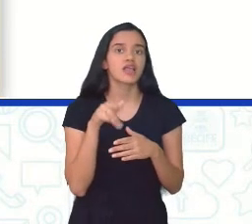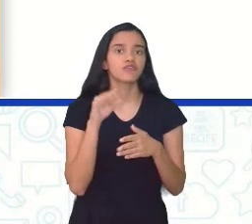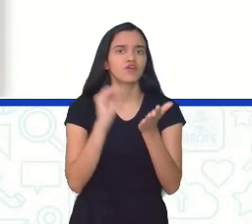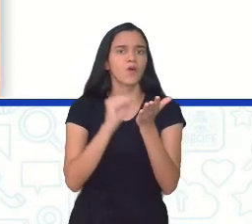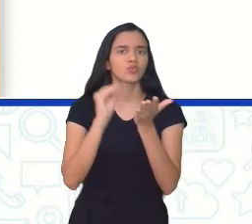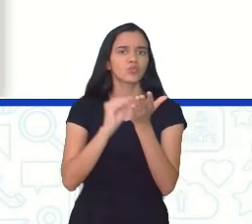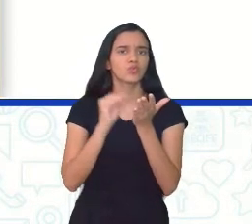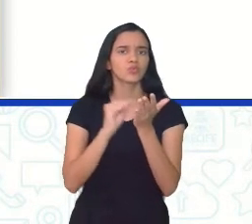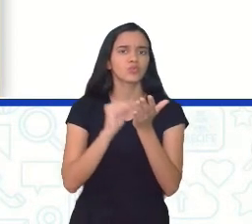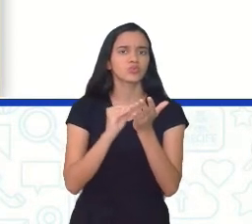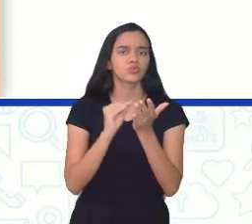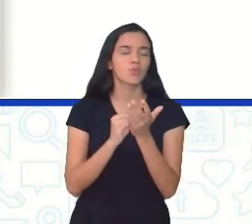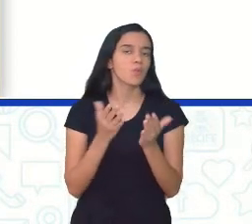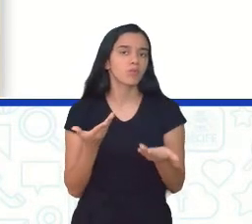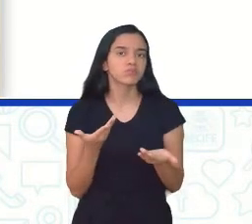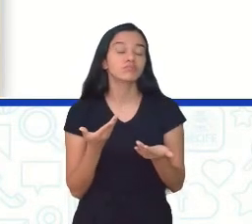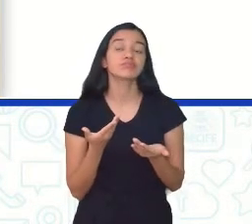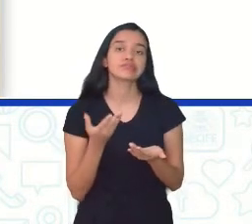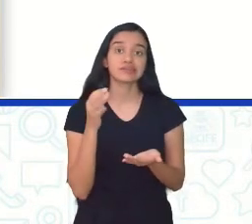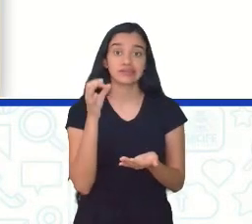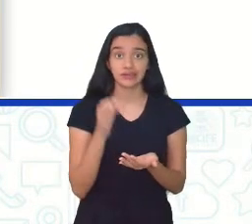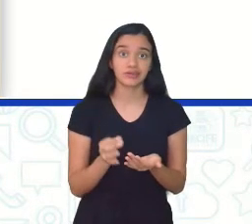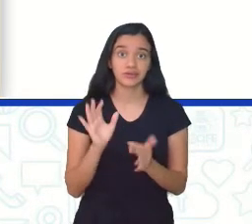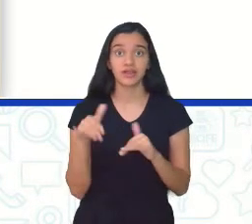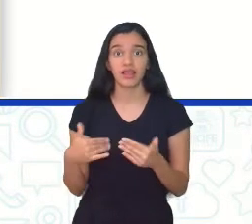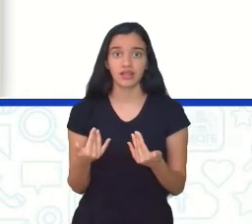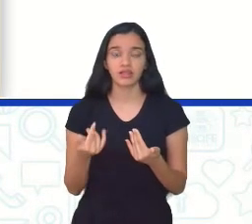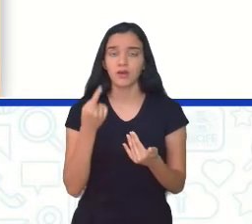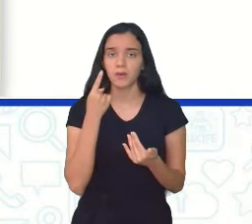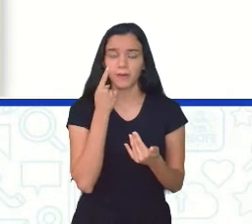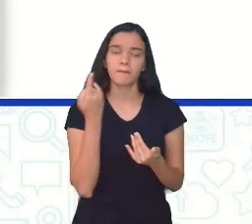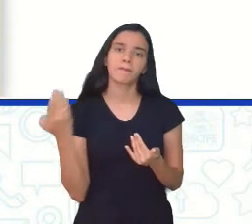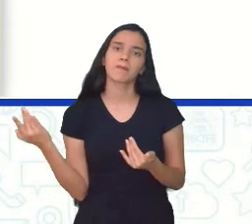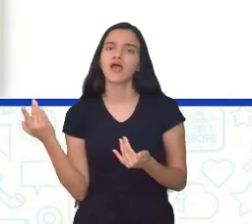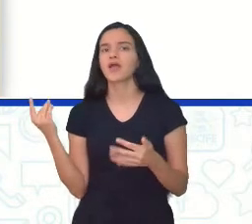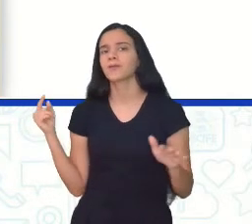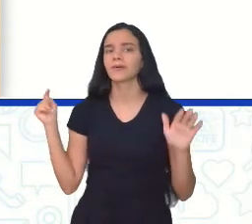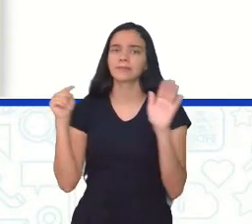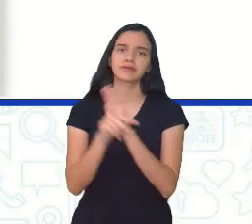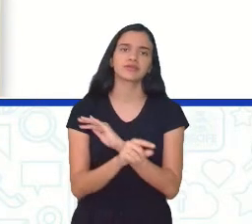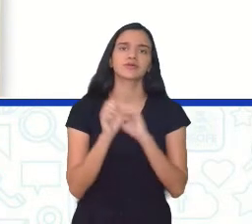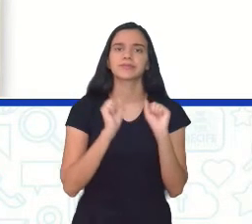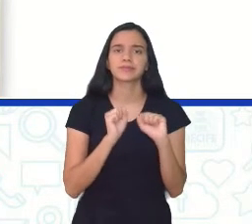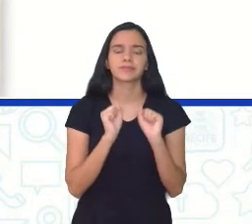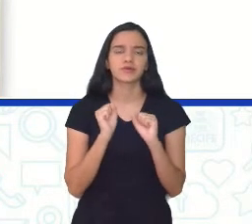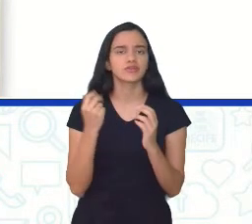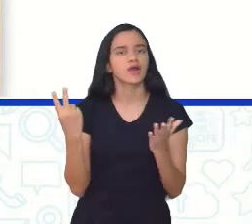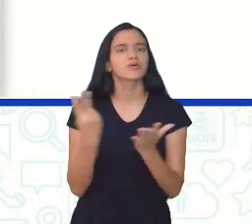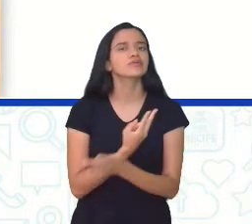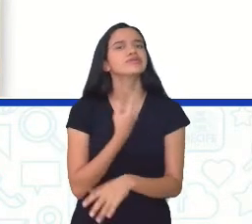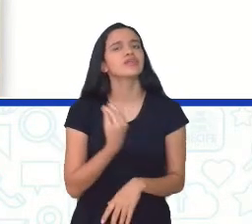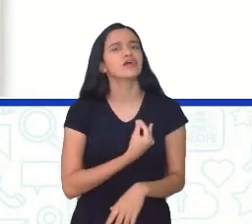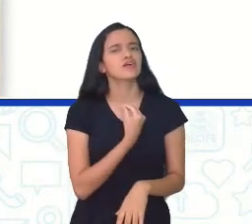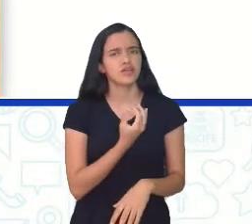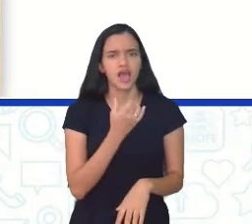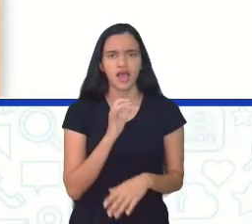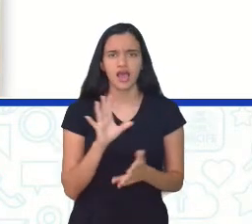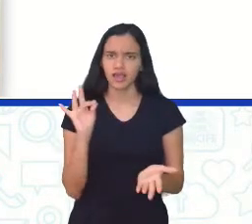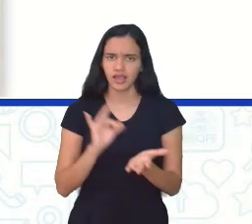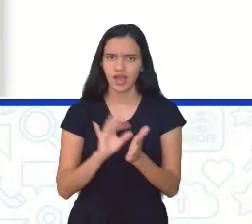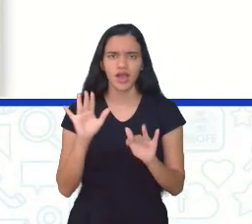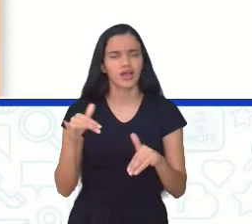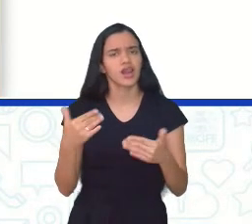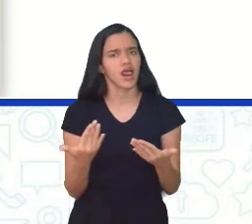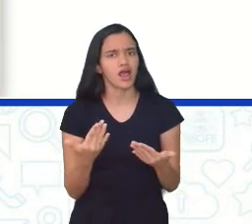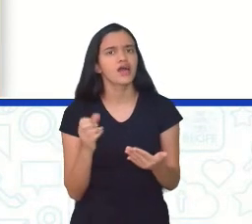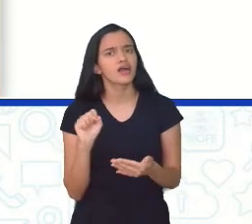sua distração? Certo? Então, isso é uma questão que pode acontecer na vida real? Claro, Pegar